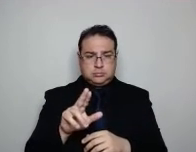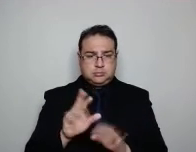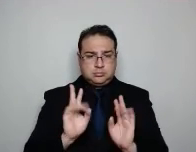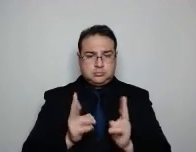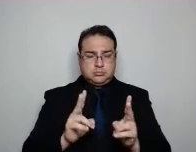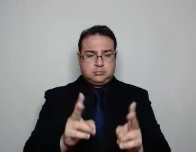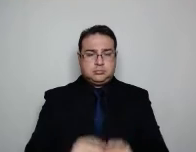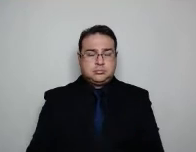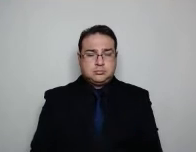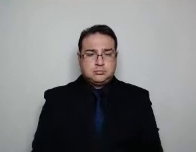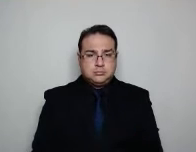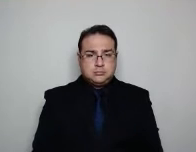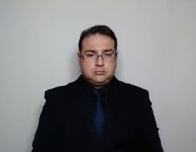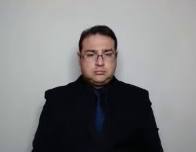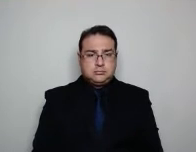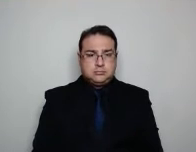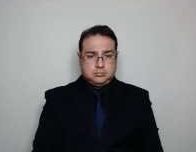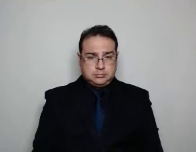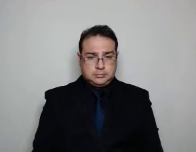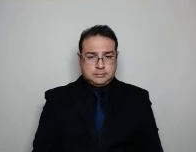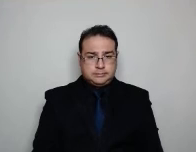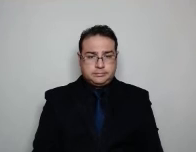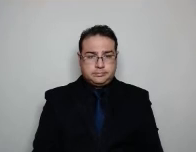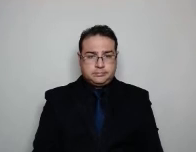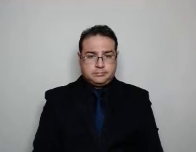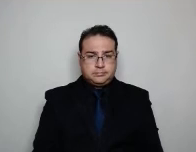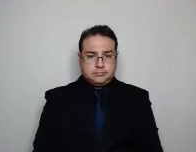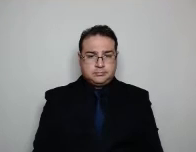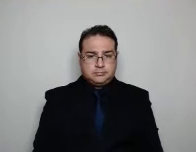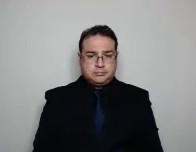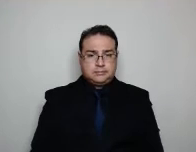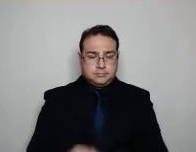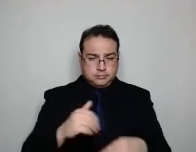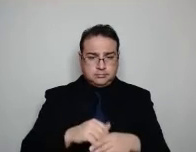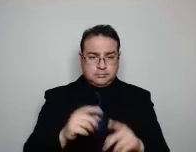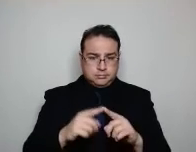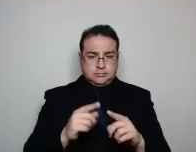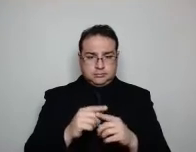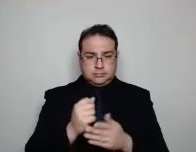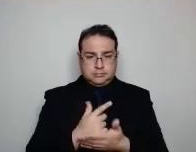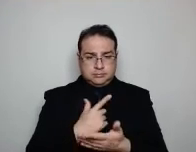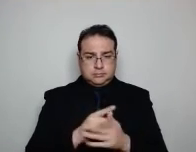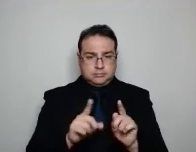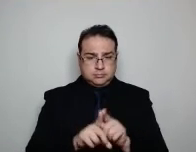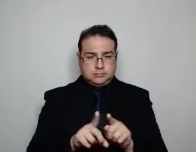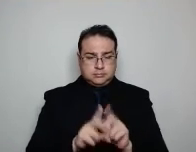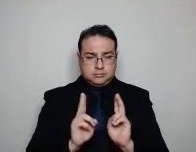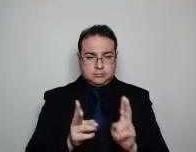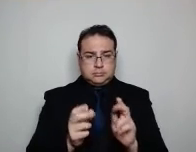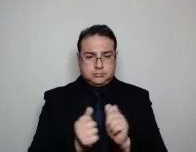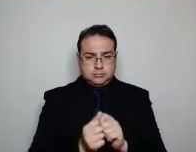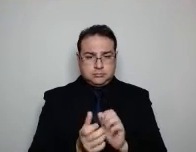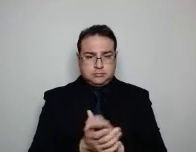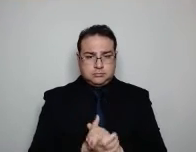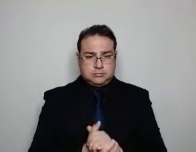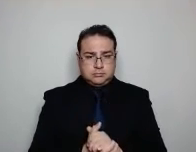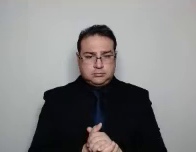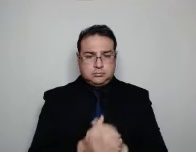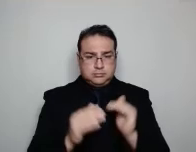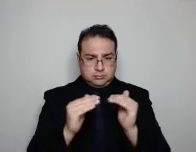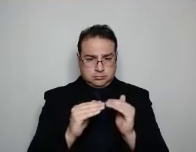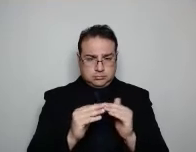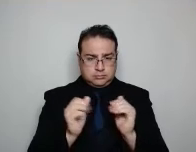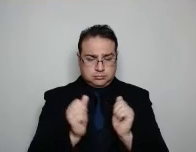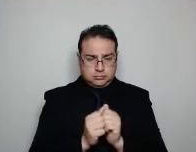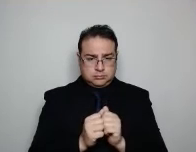O meu voto é no sentido de manter a medicação, né? Mantendo a sentença em relação à obrigação